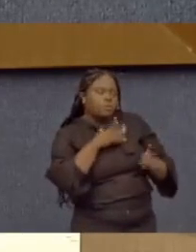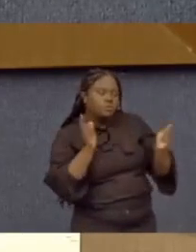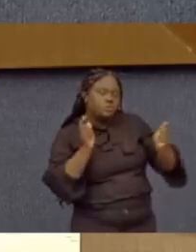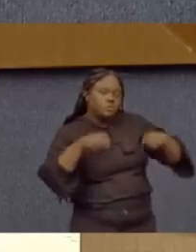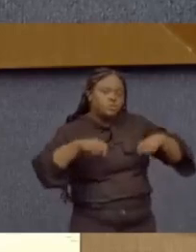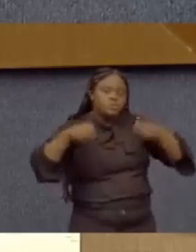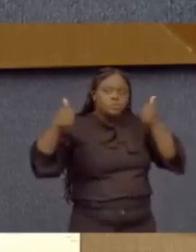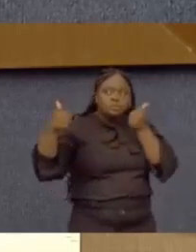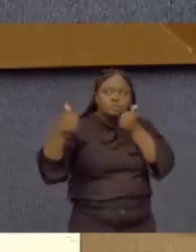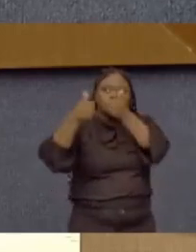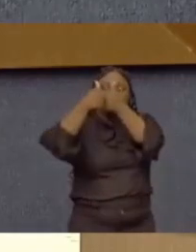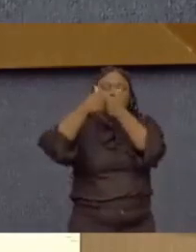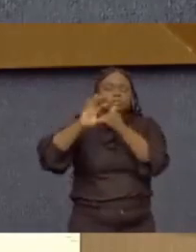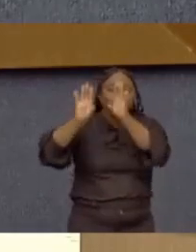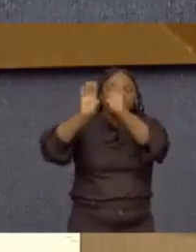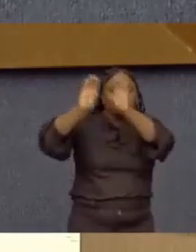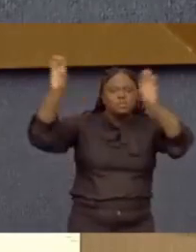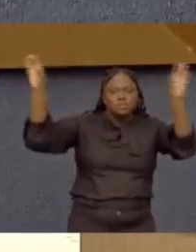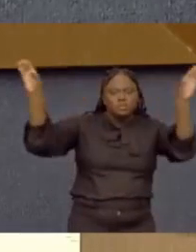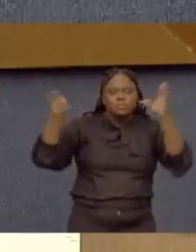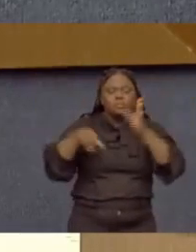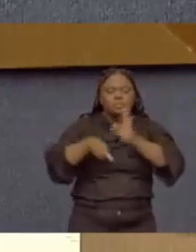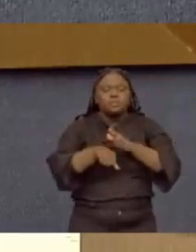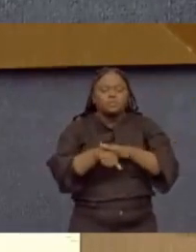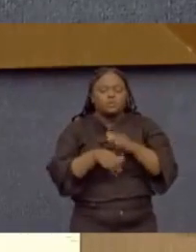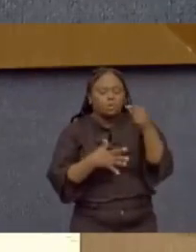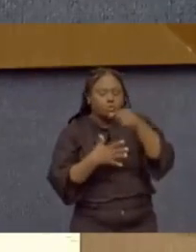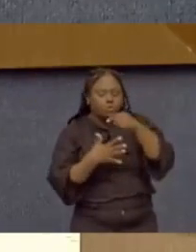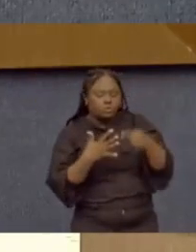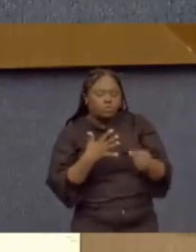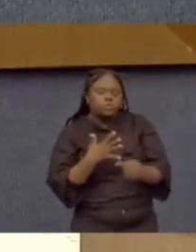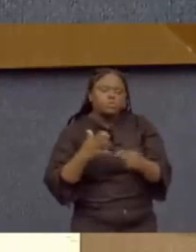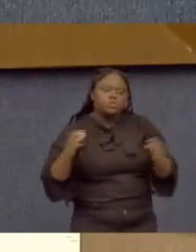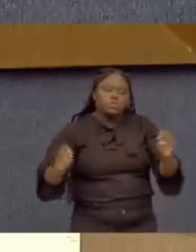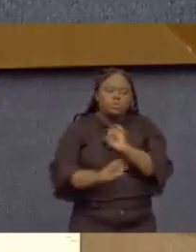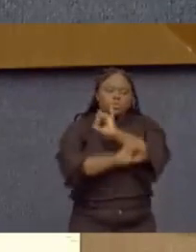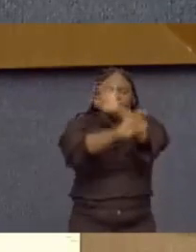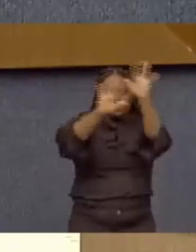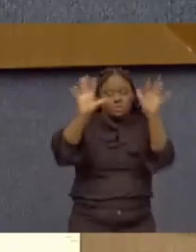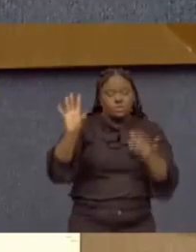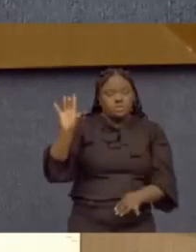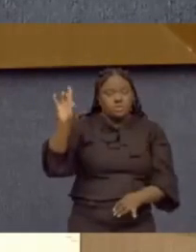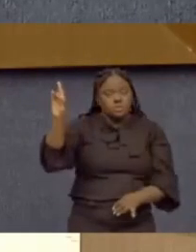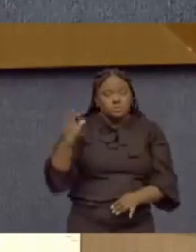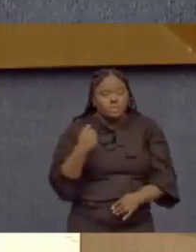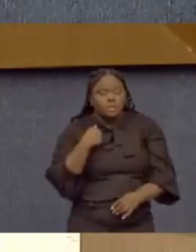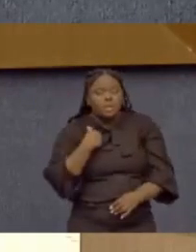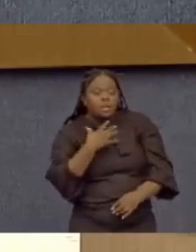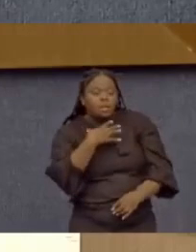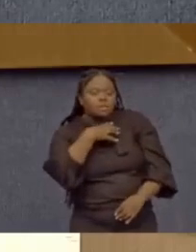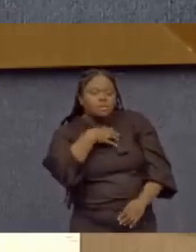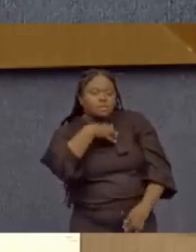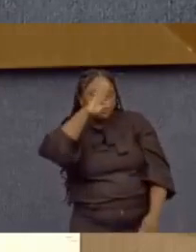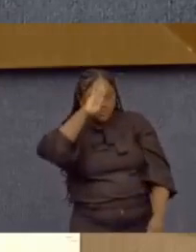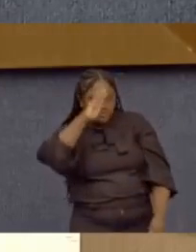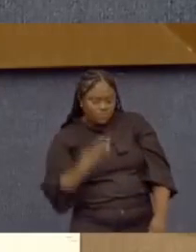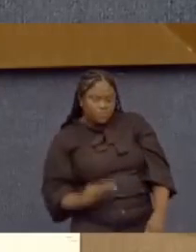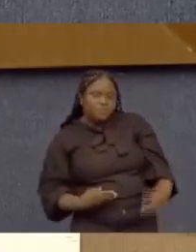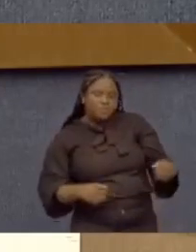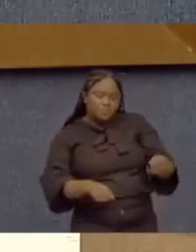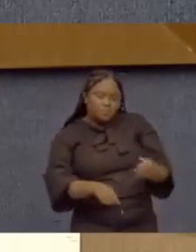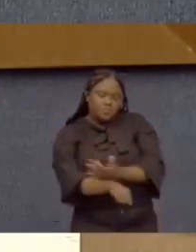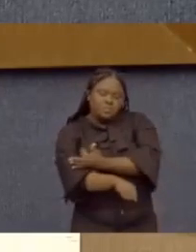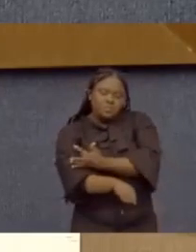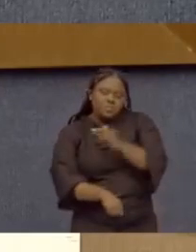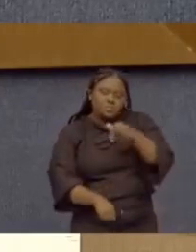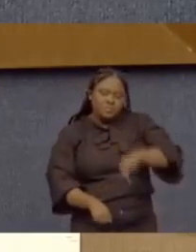aproximar do céu, fazer tudo para a glória de Deus. Nesse sentido, eu me sinto honrado e emocionado em estar aqui hoje, recebendo